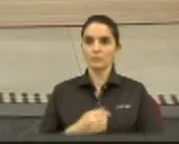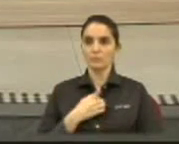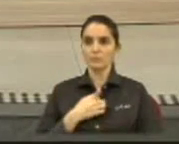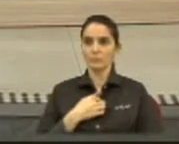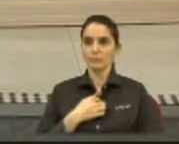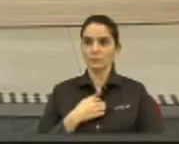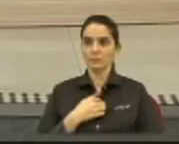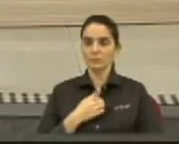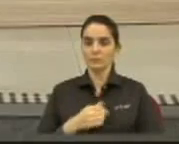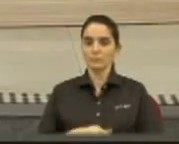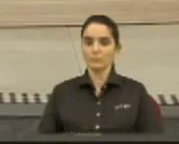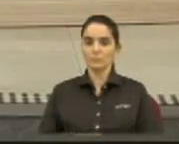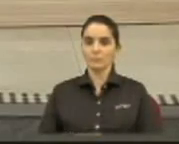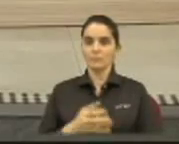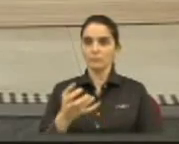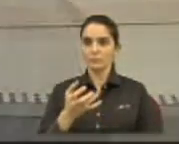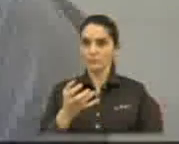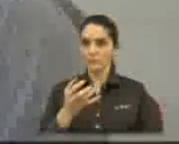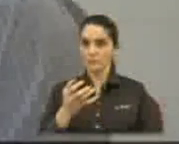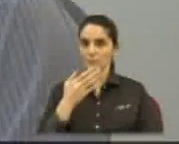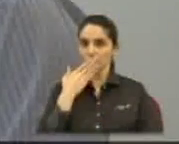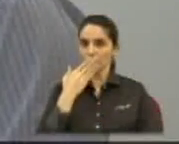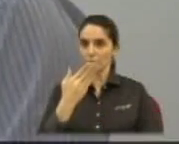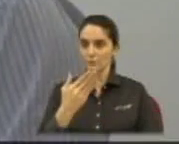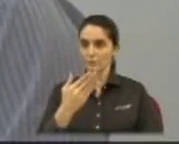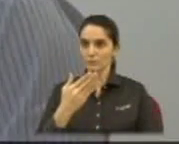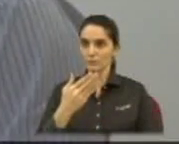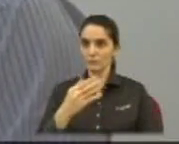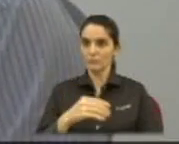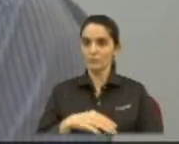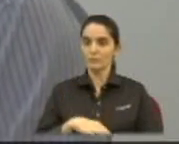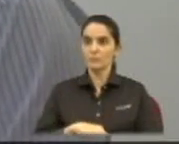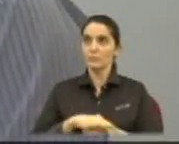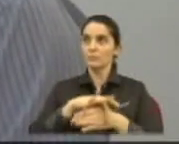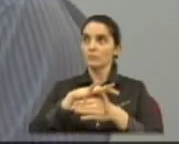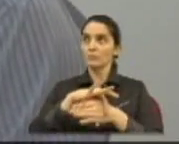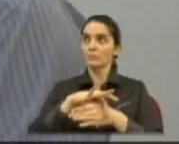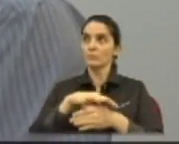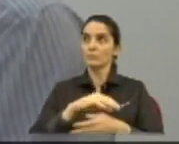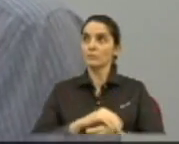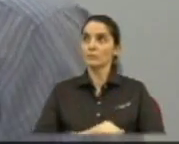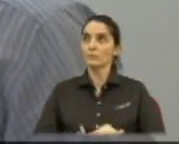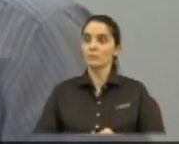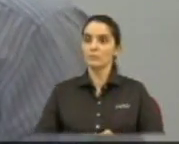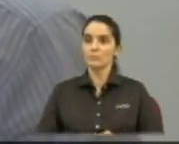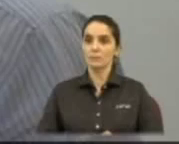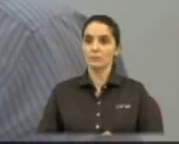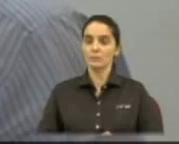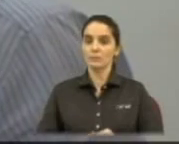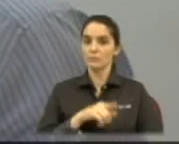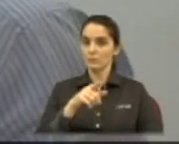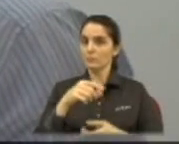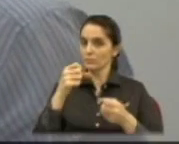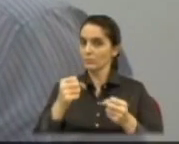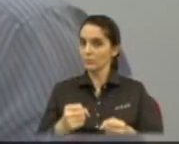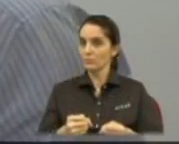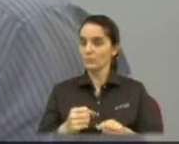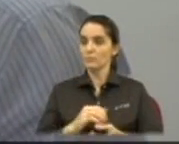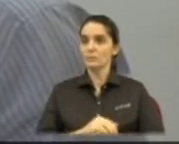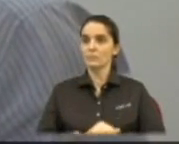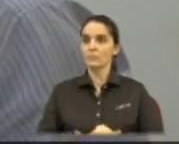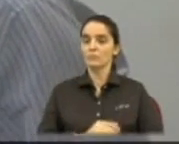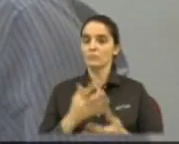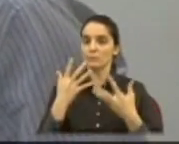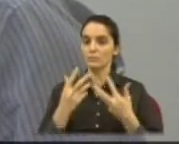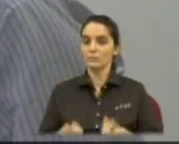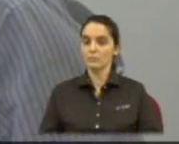vossa palavra, mas eu gostaria de solicitar que os líderes se manifestassem, o senhor, como presidente dessa casa, tem esse poder, para que